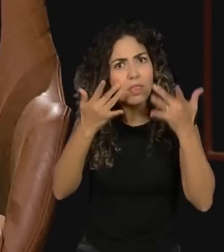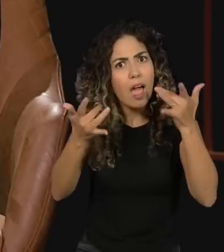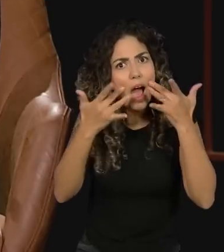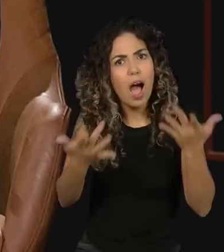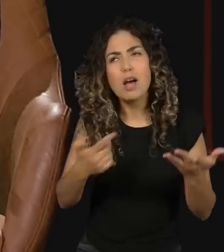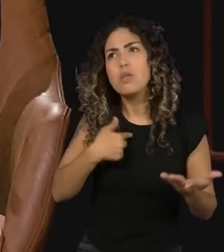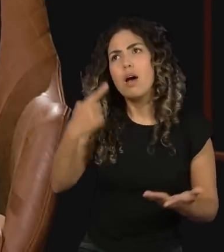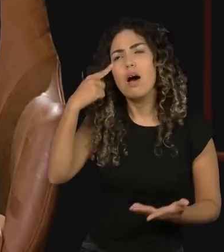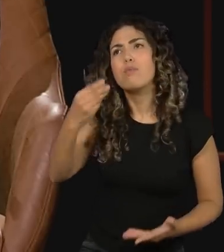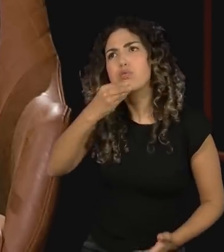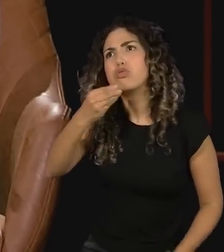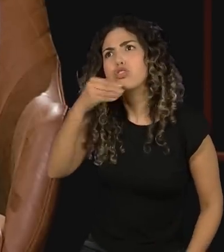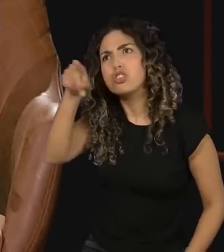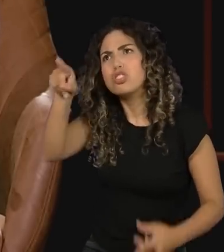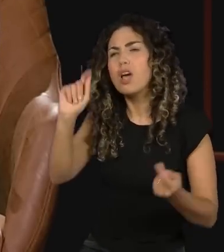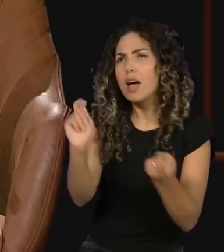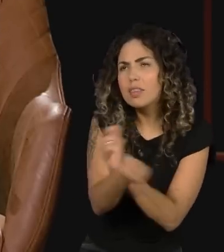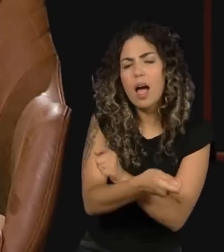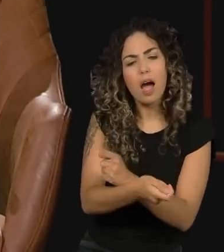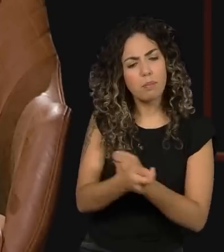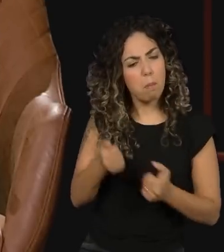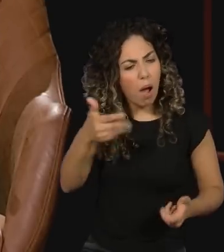de nos compreender, sabe?